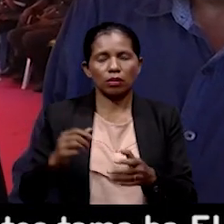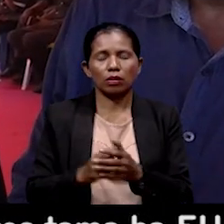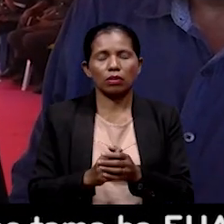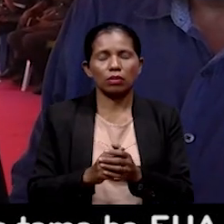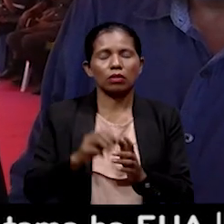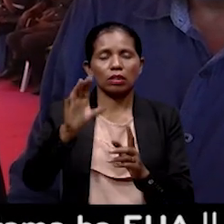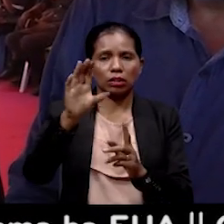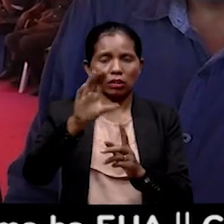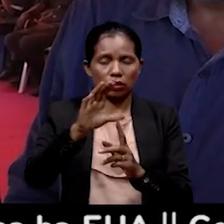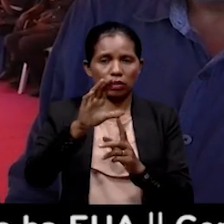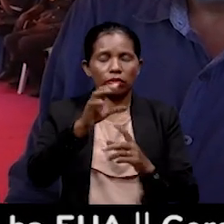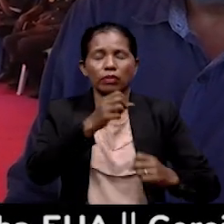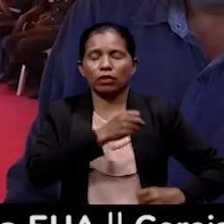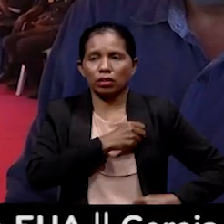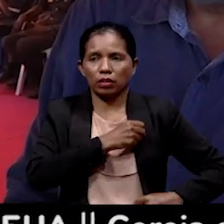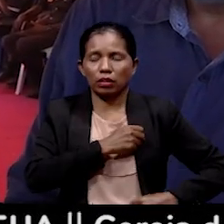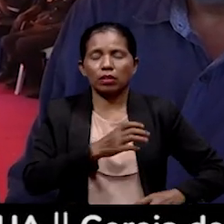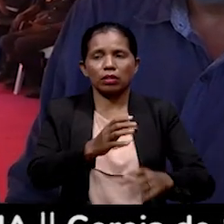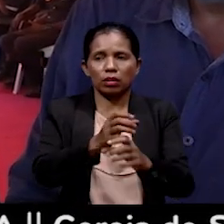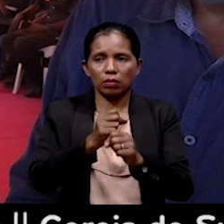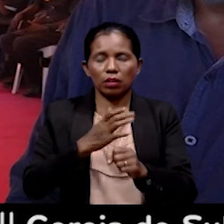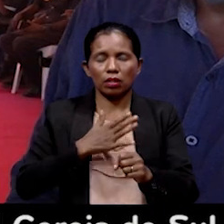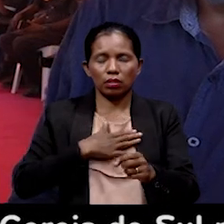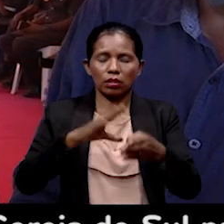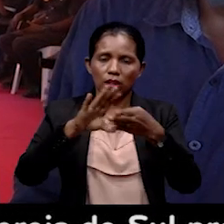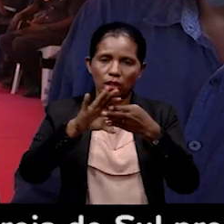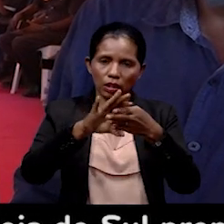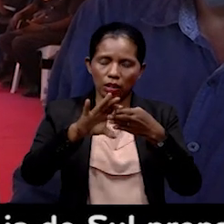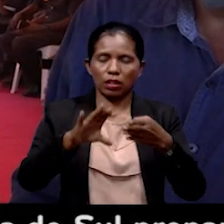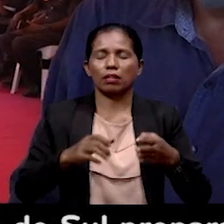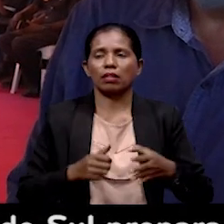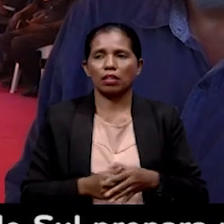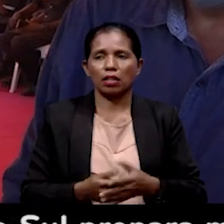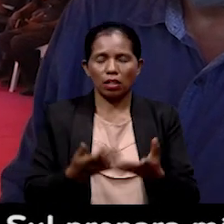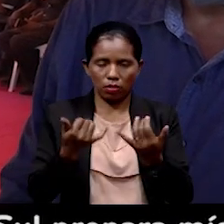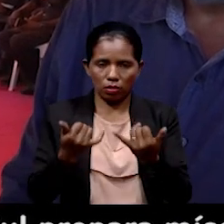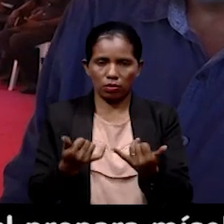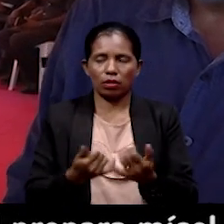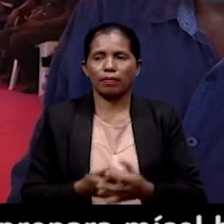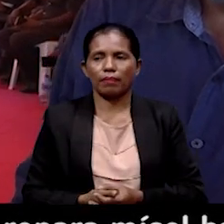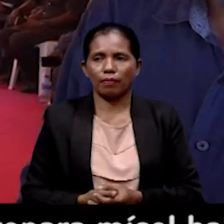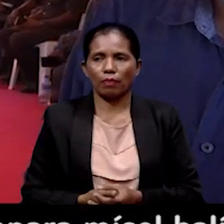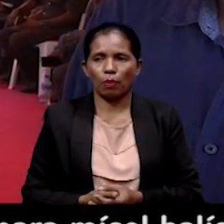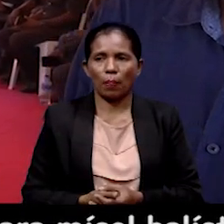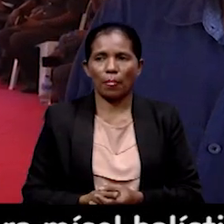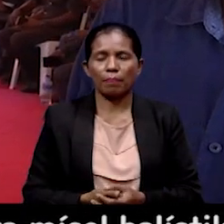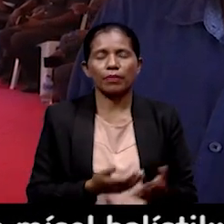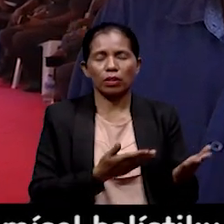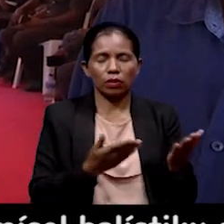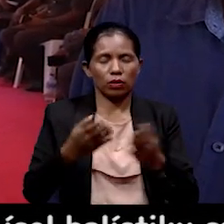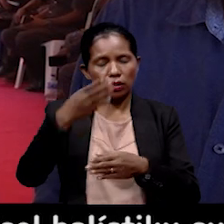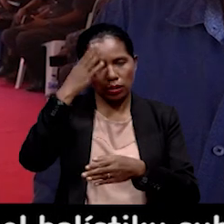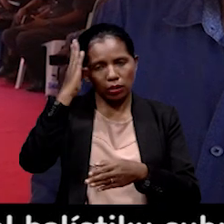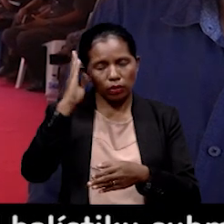autoridade militar, e se mudou na União Pedido, e ora se danera dao, senhor Mahunu Maito, do